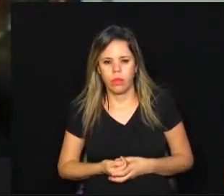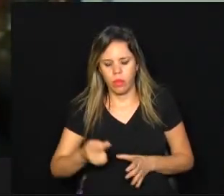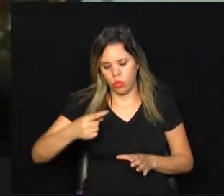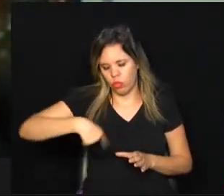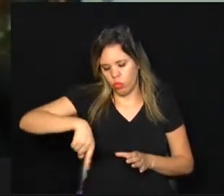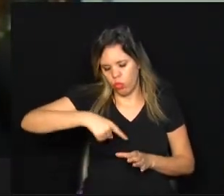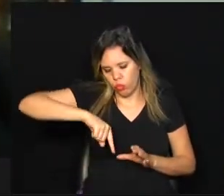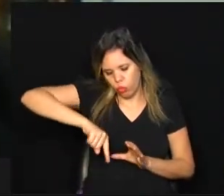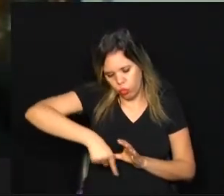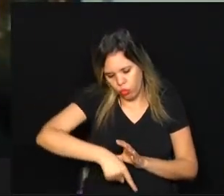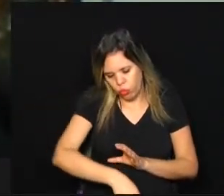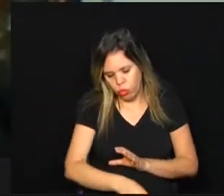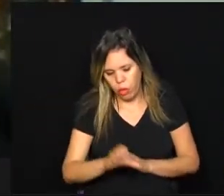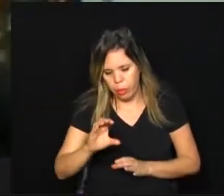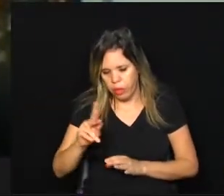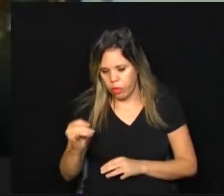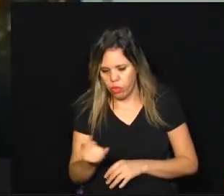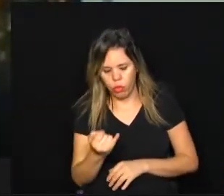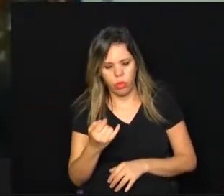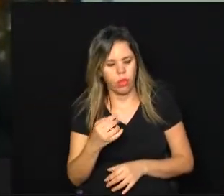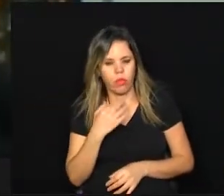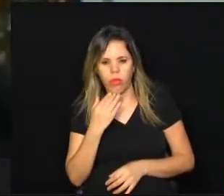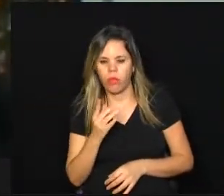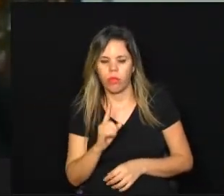no PCJ não é recomendado.